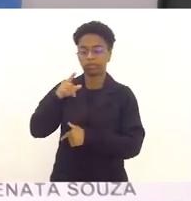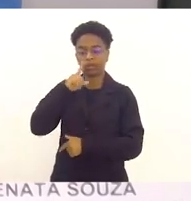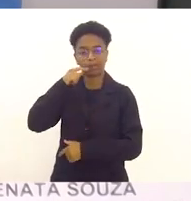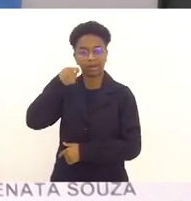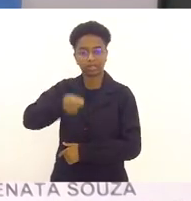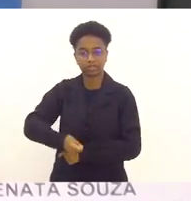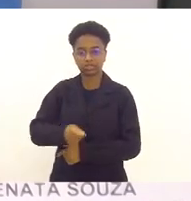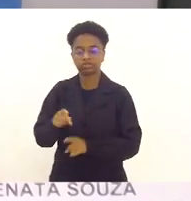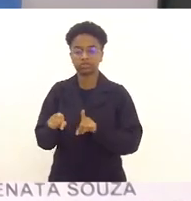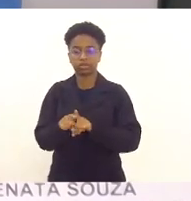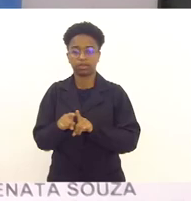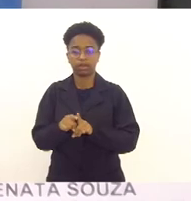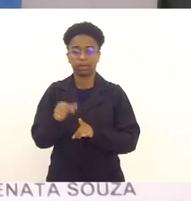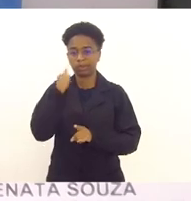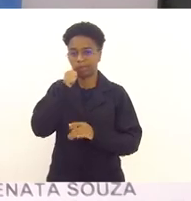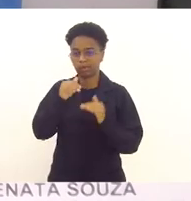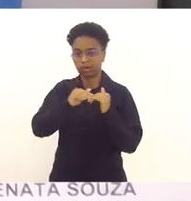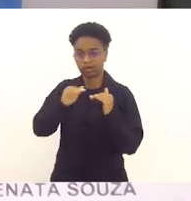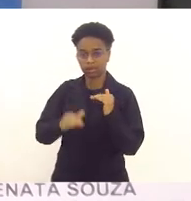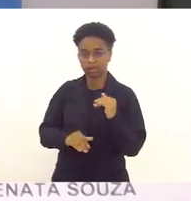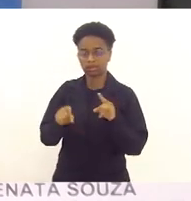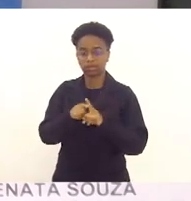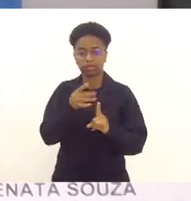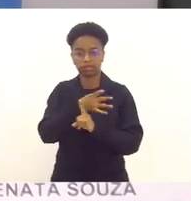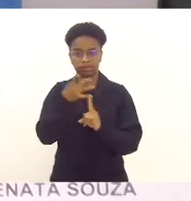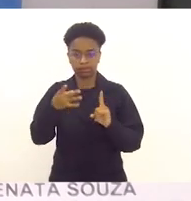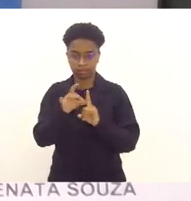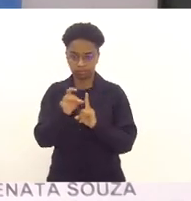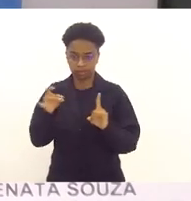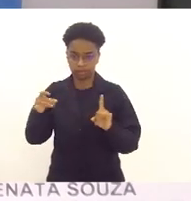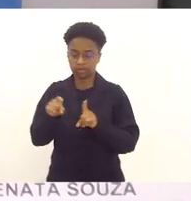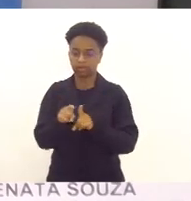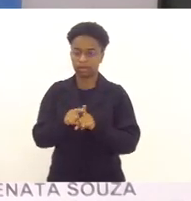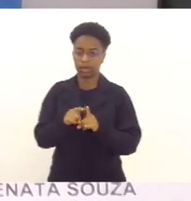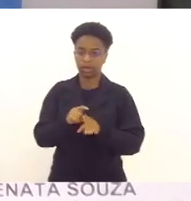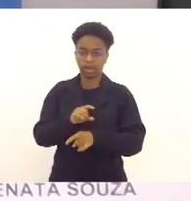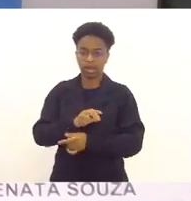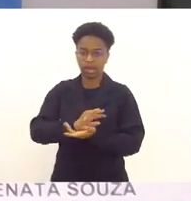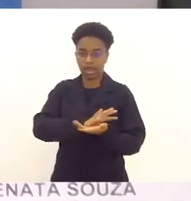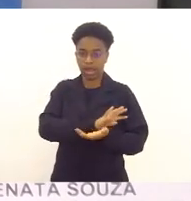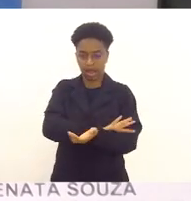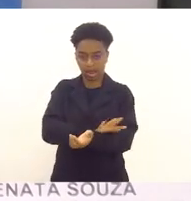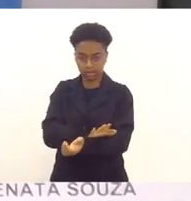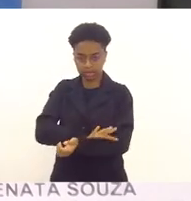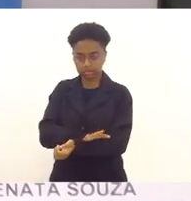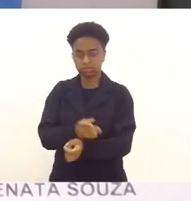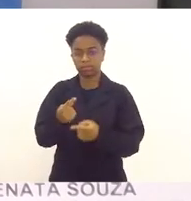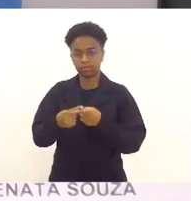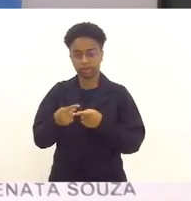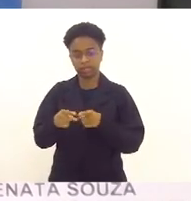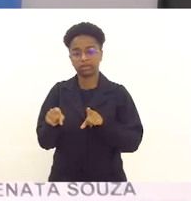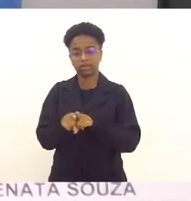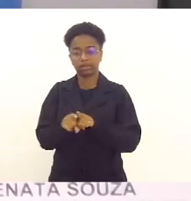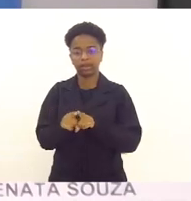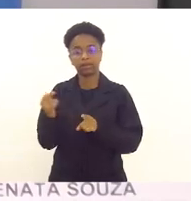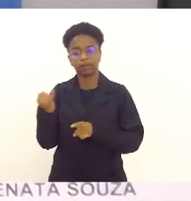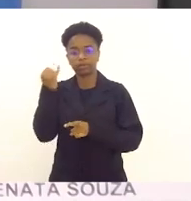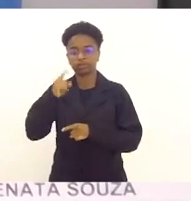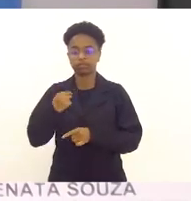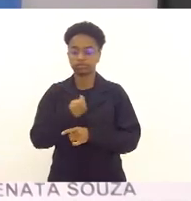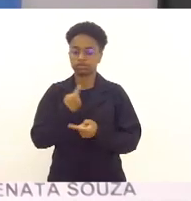machismo da misoginia da lgbtfobia e do racismo lembramos aqui que o racismo também é um gatilho importante